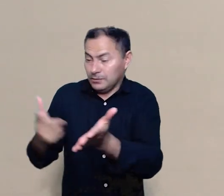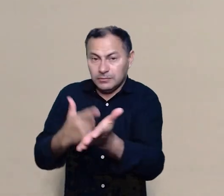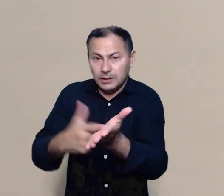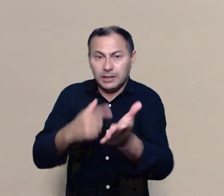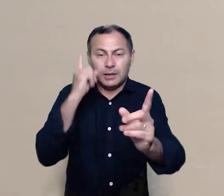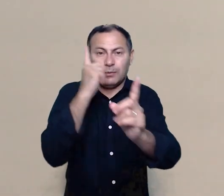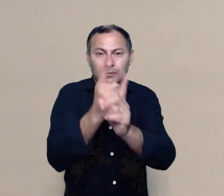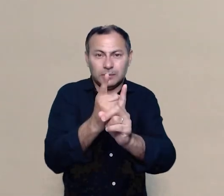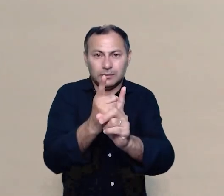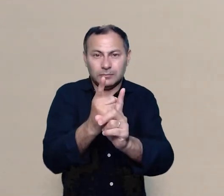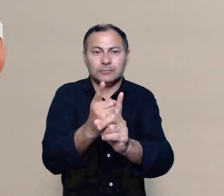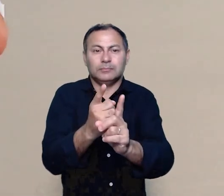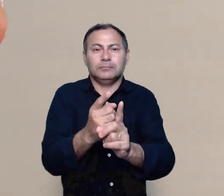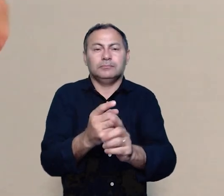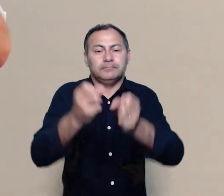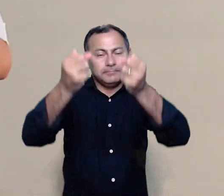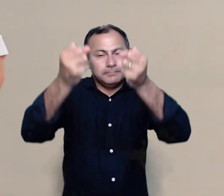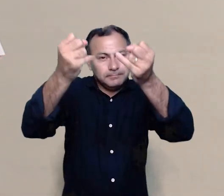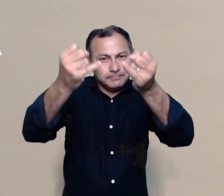livrete encontrar